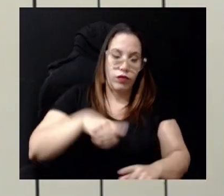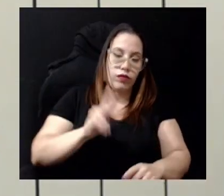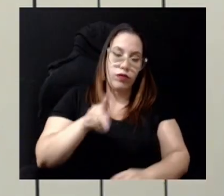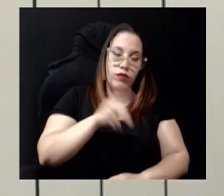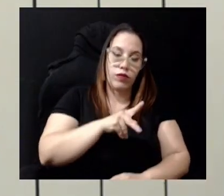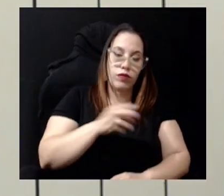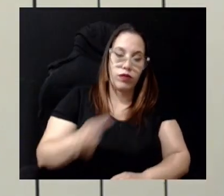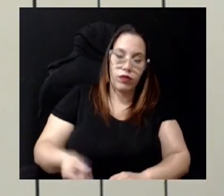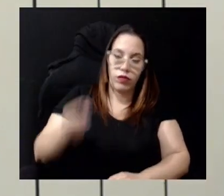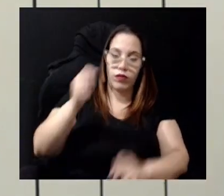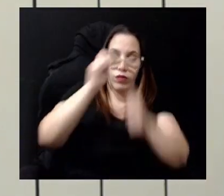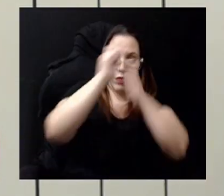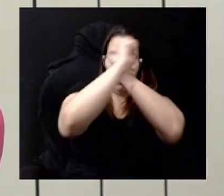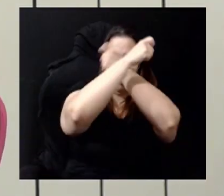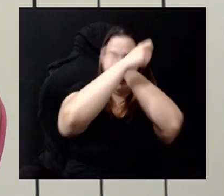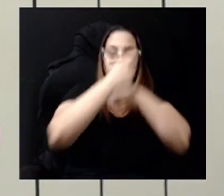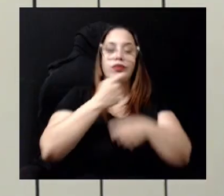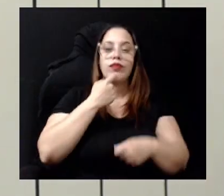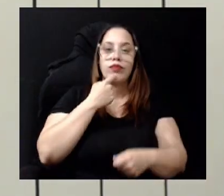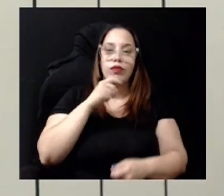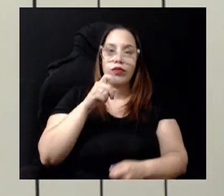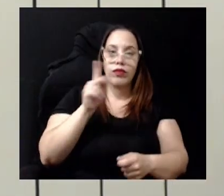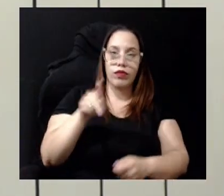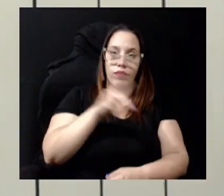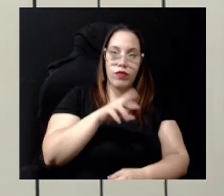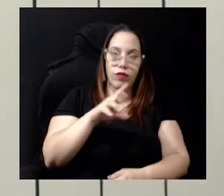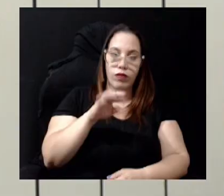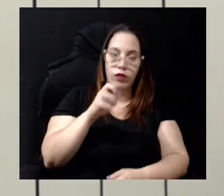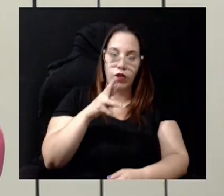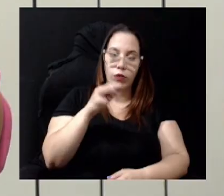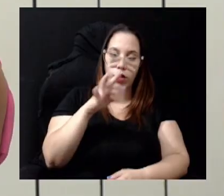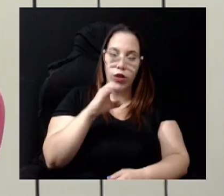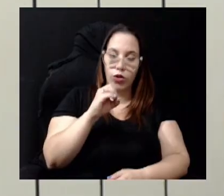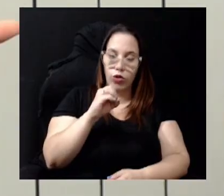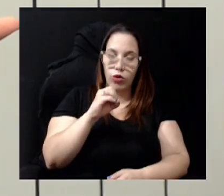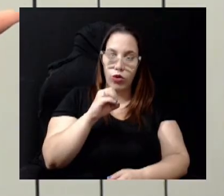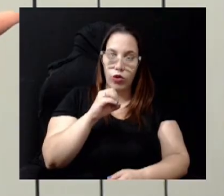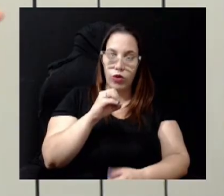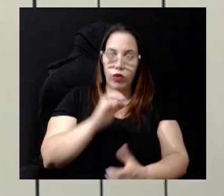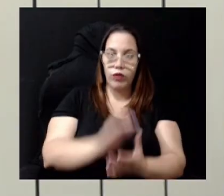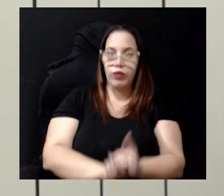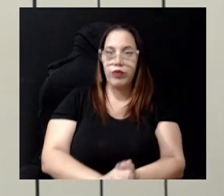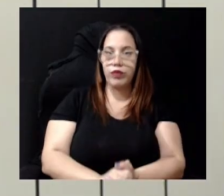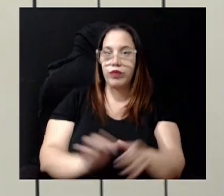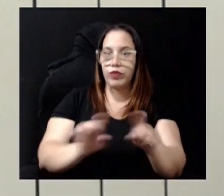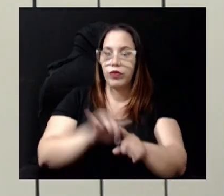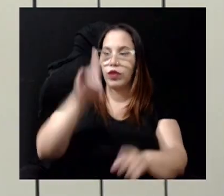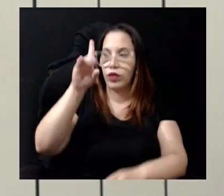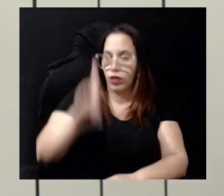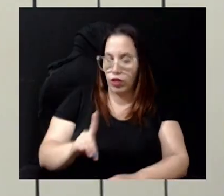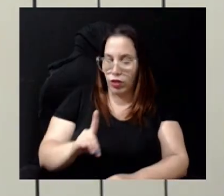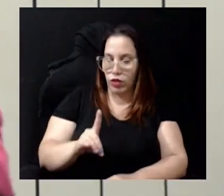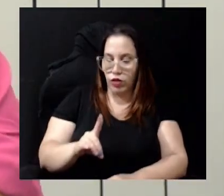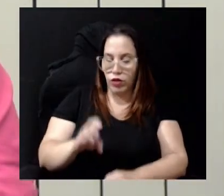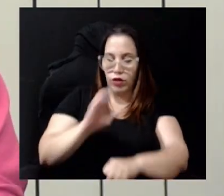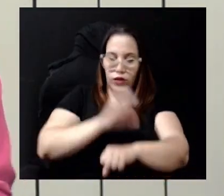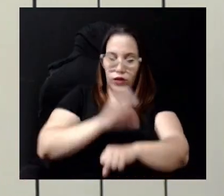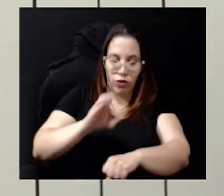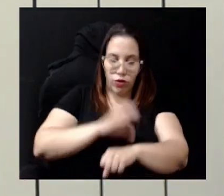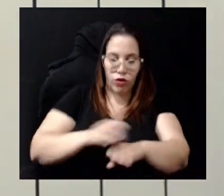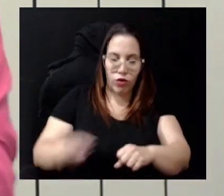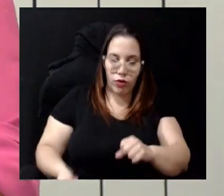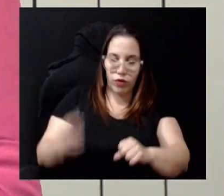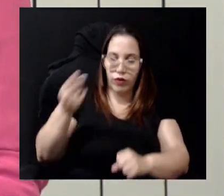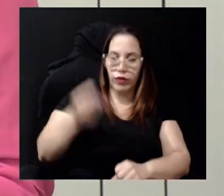PUC Campinas, professor Roberto de Carvalho, também é diretor, né, do curso de Economia, está falando para a